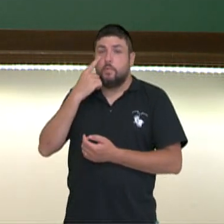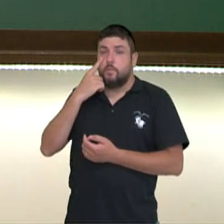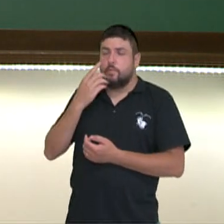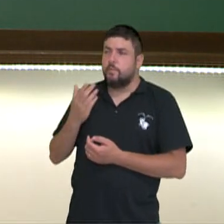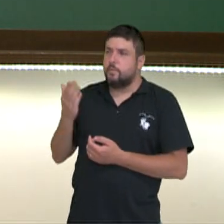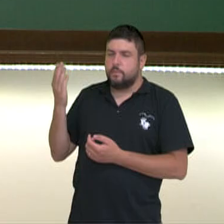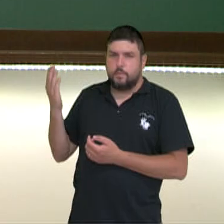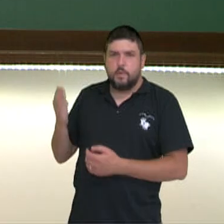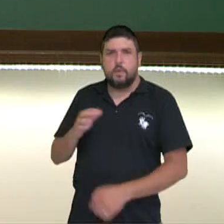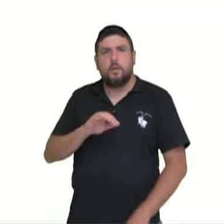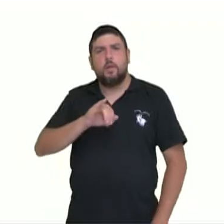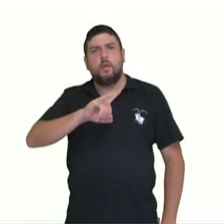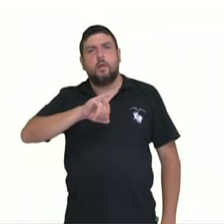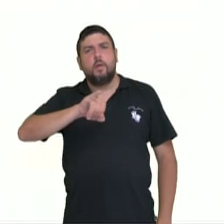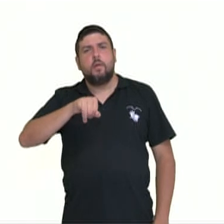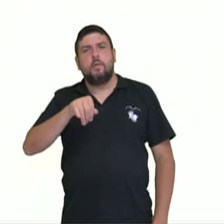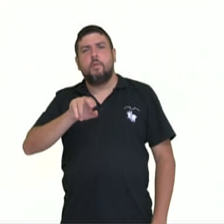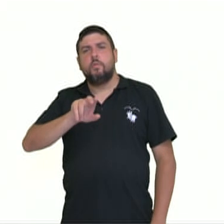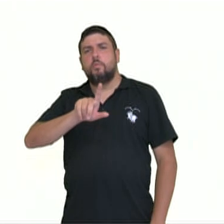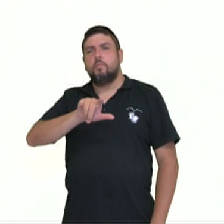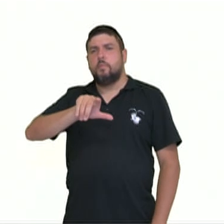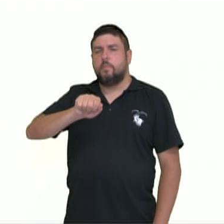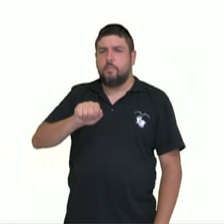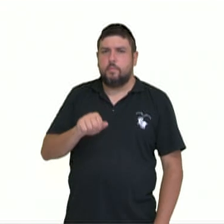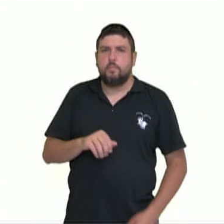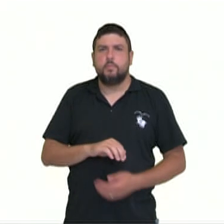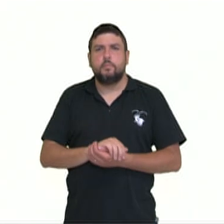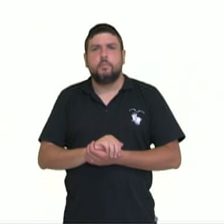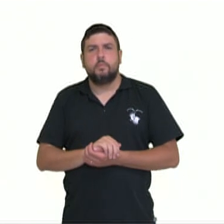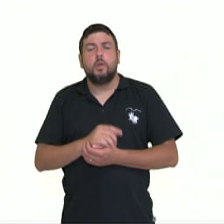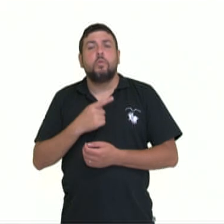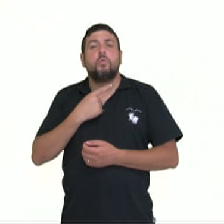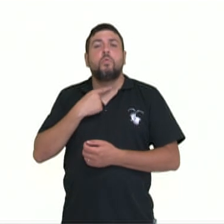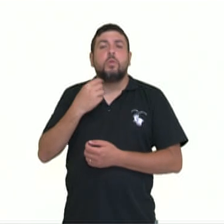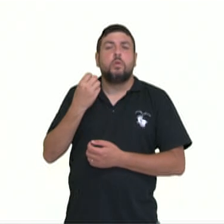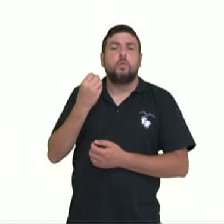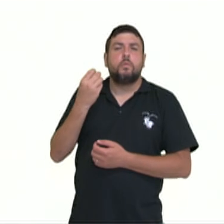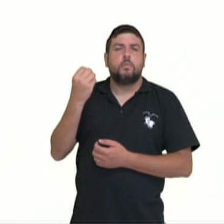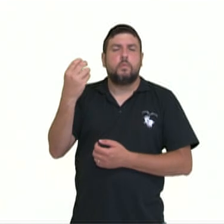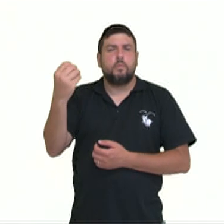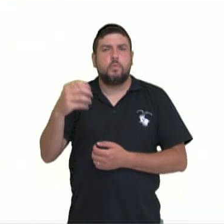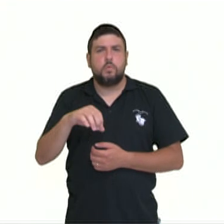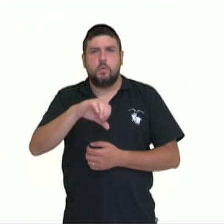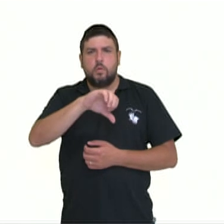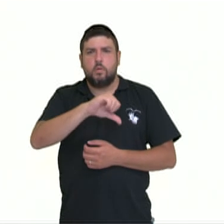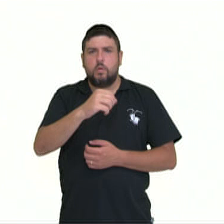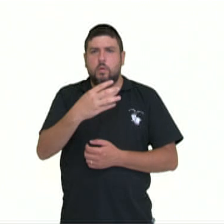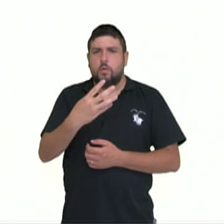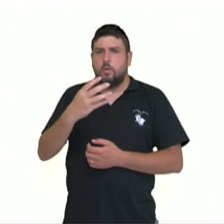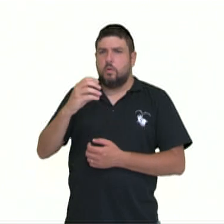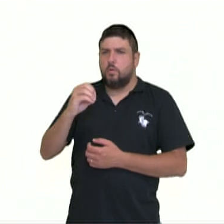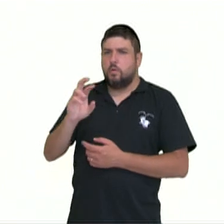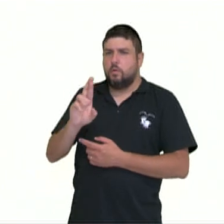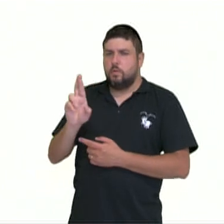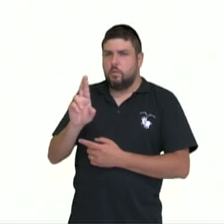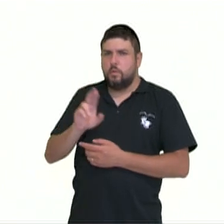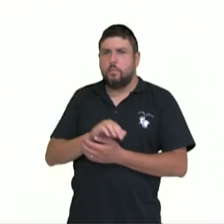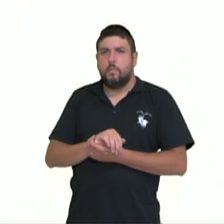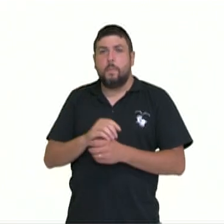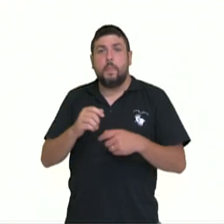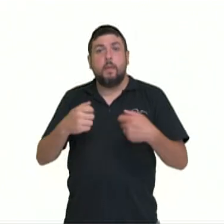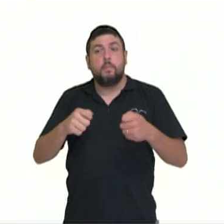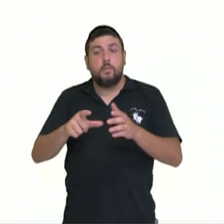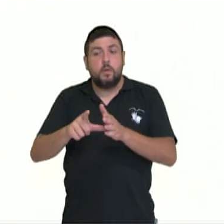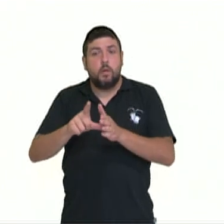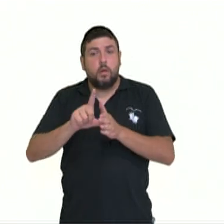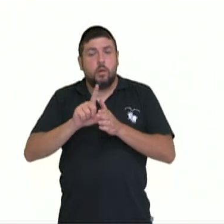aqui, a Júlia. Júlia deseja fazer uma viagem que custará R$ 940. Ela precisa começar a se planejar para juntar